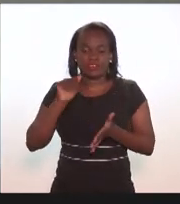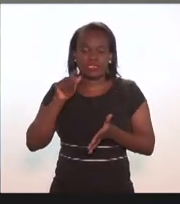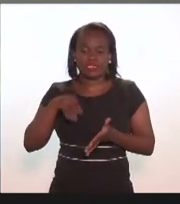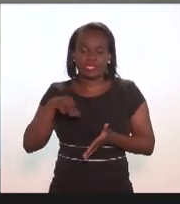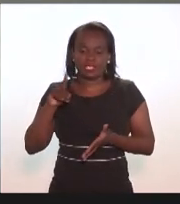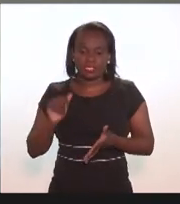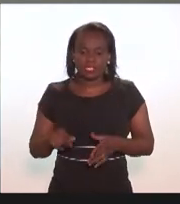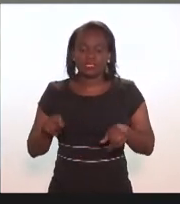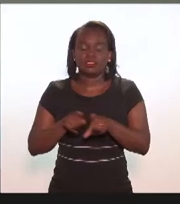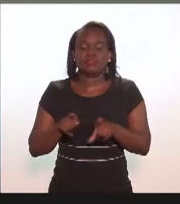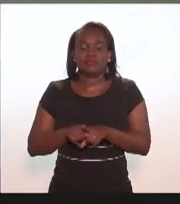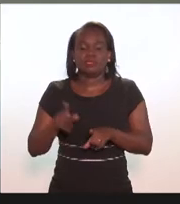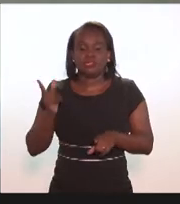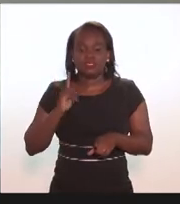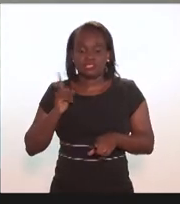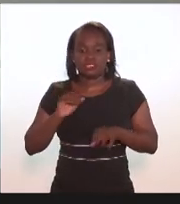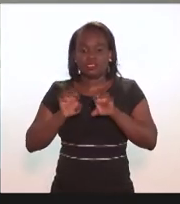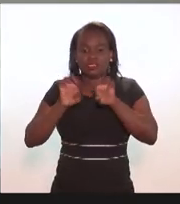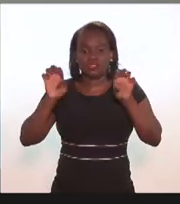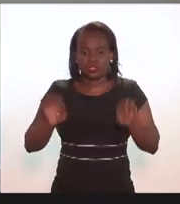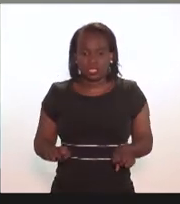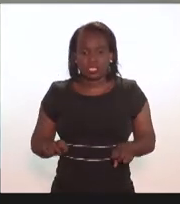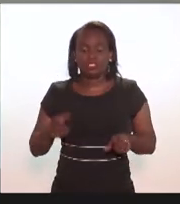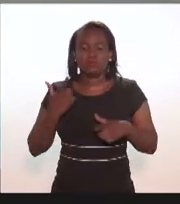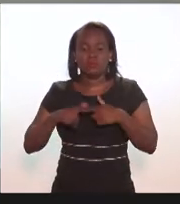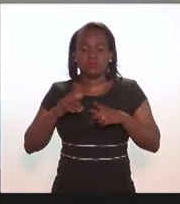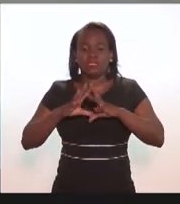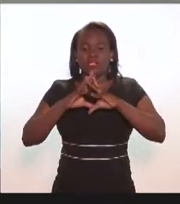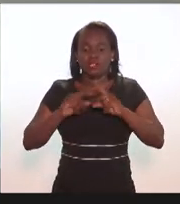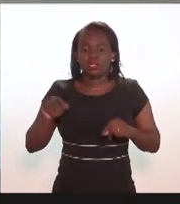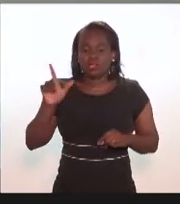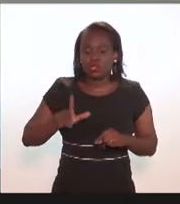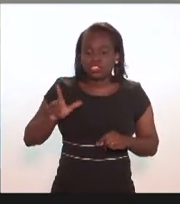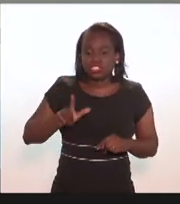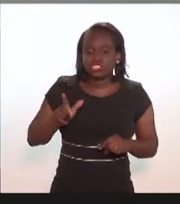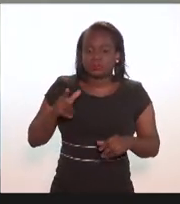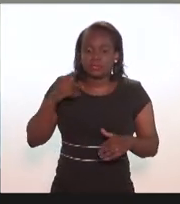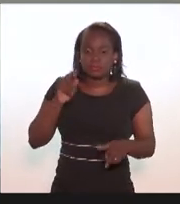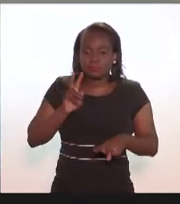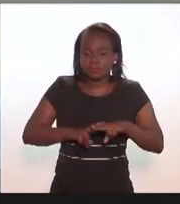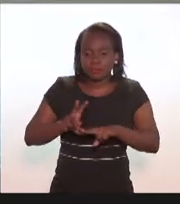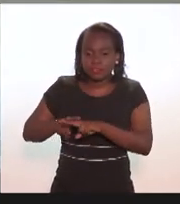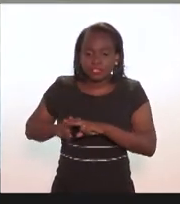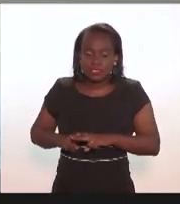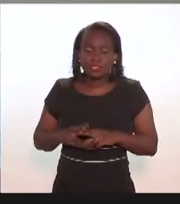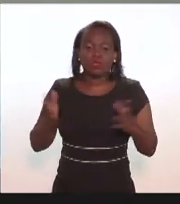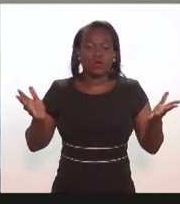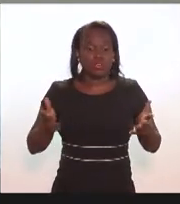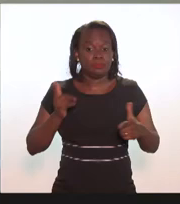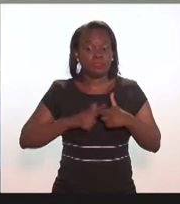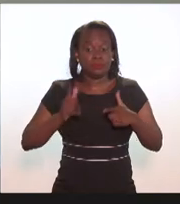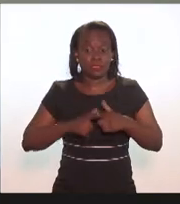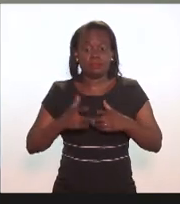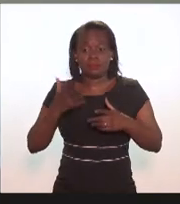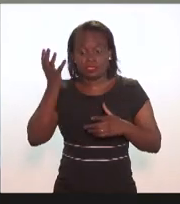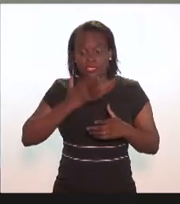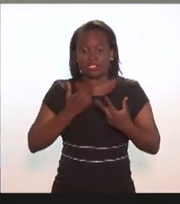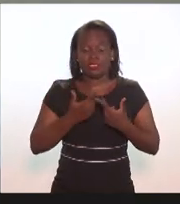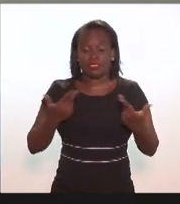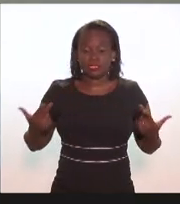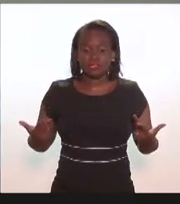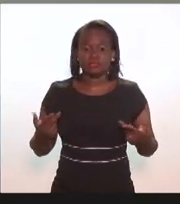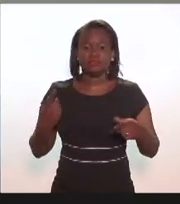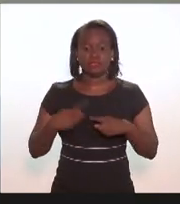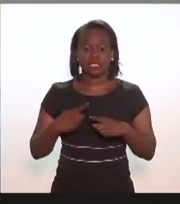e também estamos estruturando uma solução logística para as apreensões. Hoje é um grande problema que a gente tem. A gente está